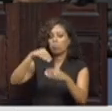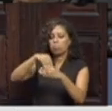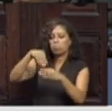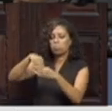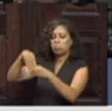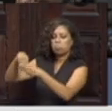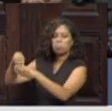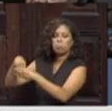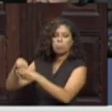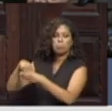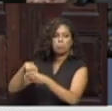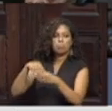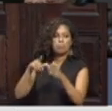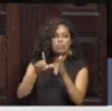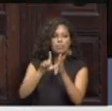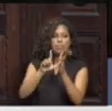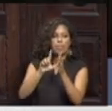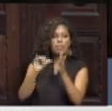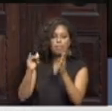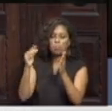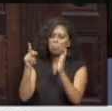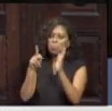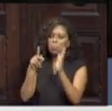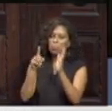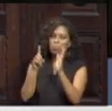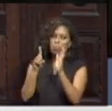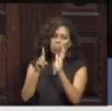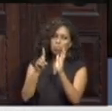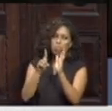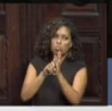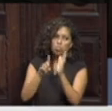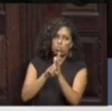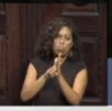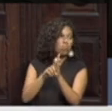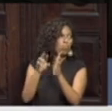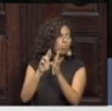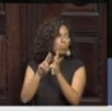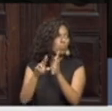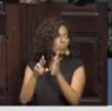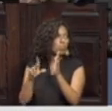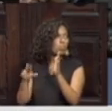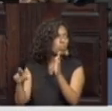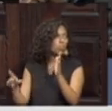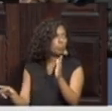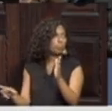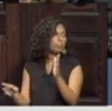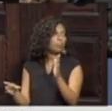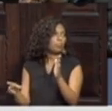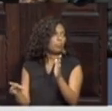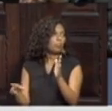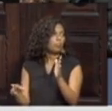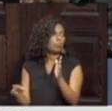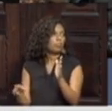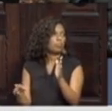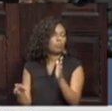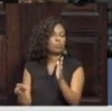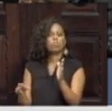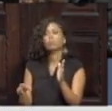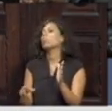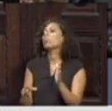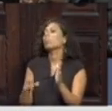nenhuma declaração contrária. Mas o Ministério Público, de fato, enviou algum documento para a Alerj. Com a cópia de que eles fizeram lá a